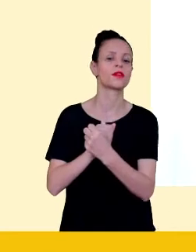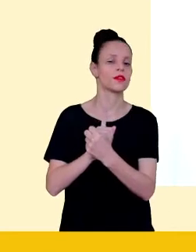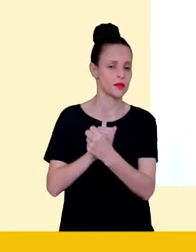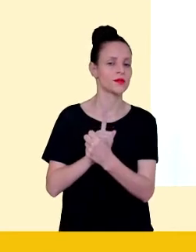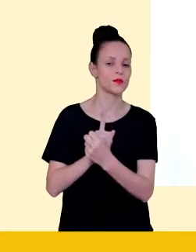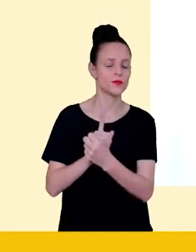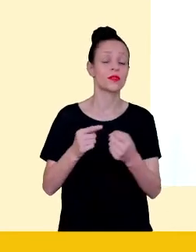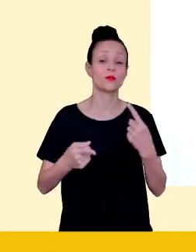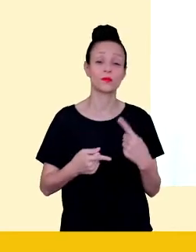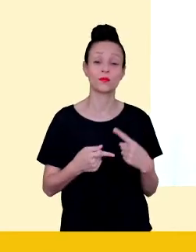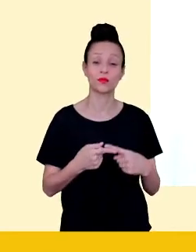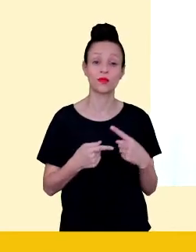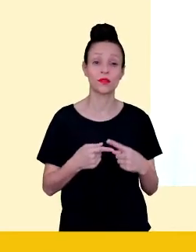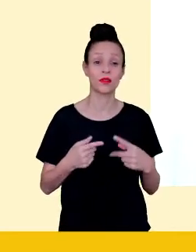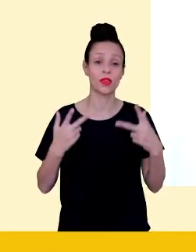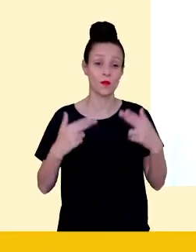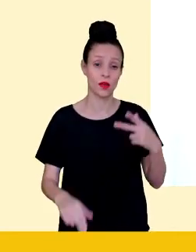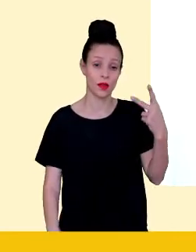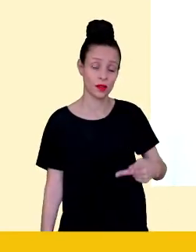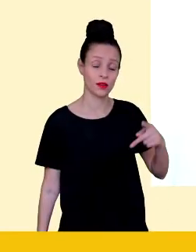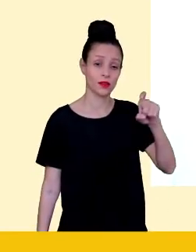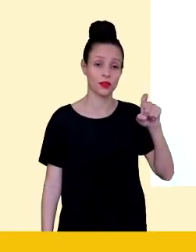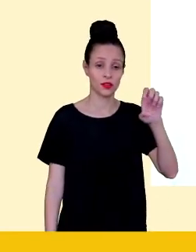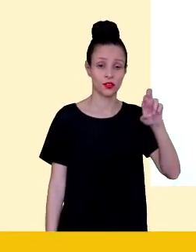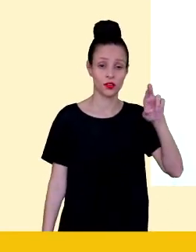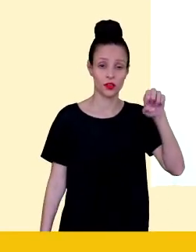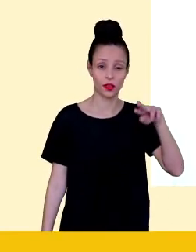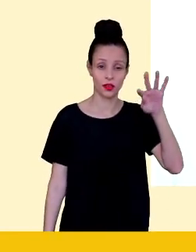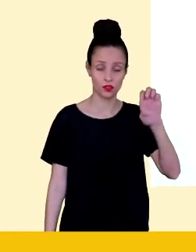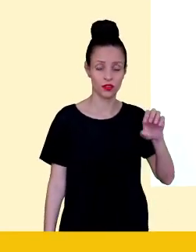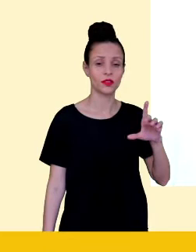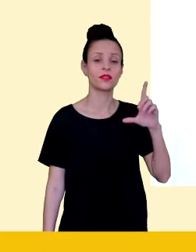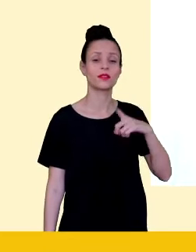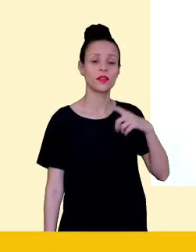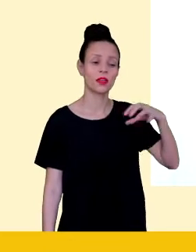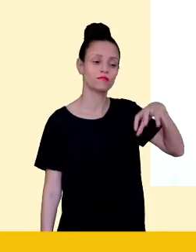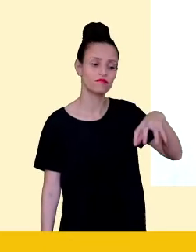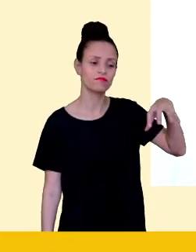né? As organizações sociais, né? Porque, igual aqui no